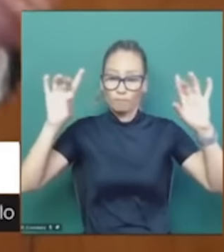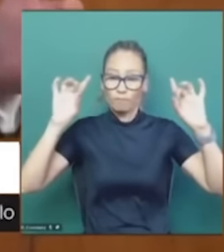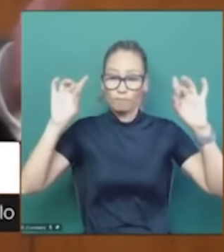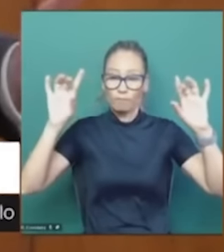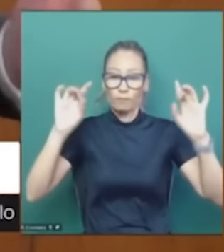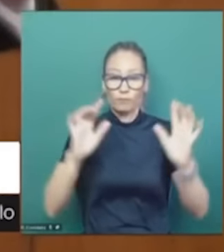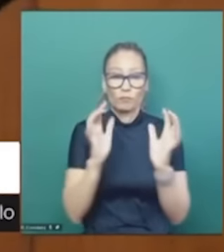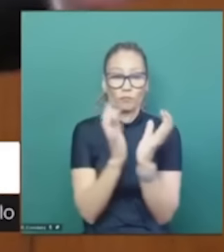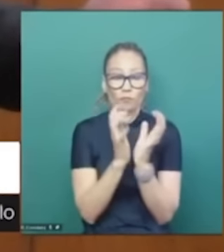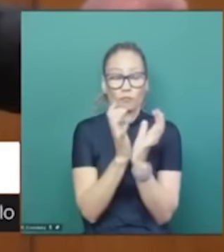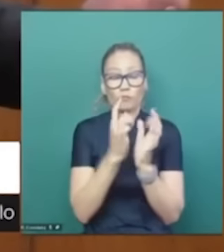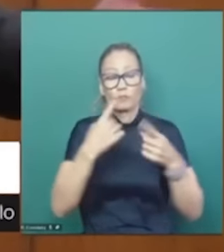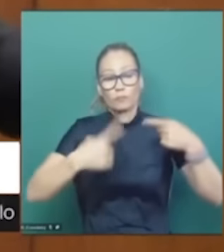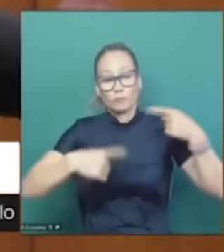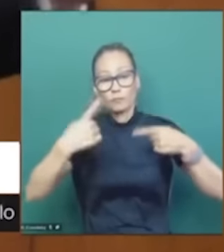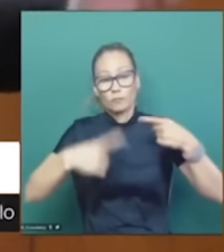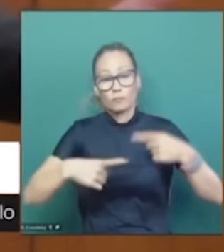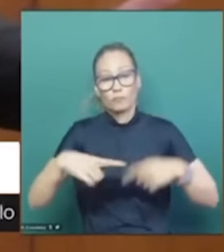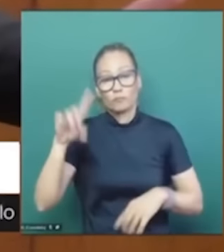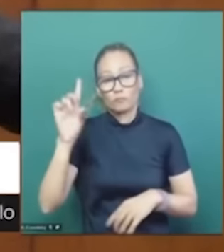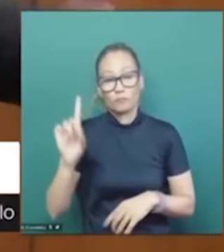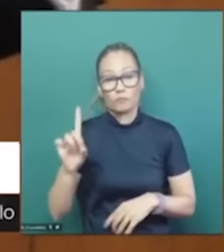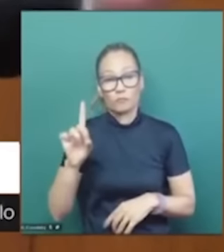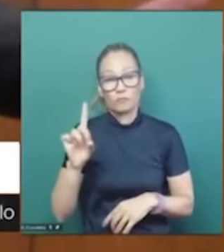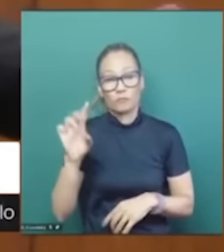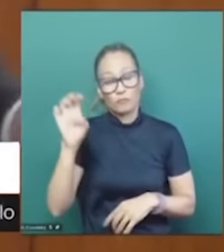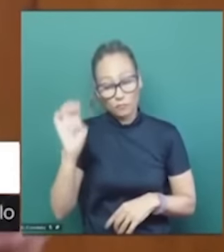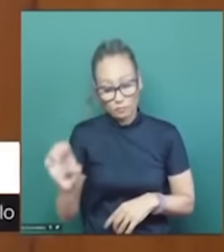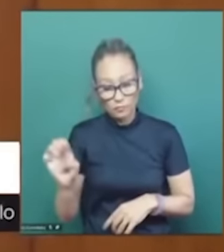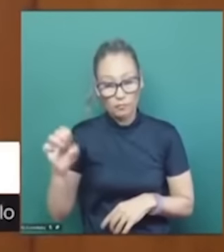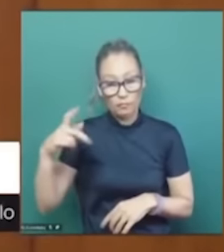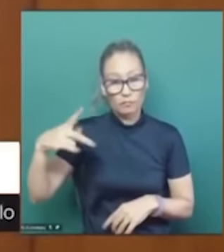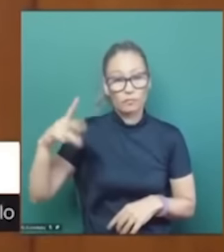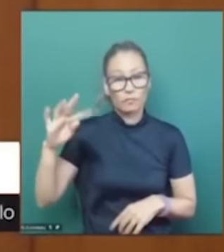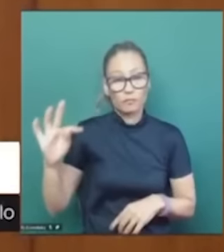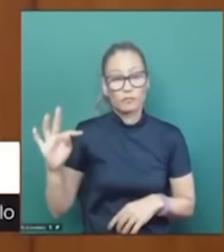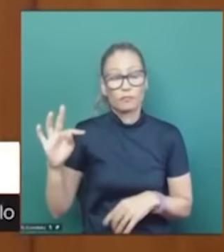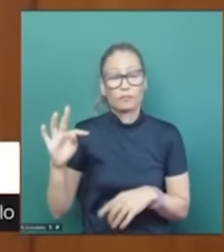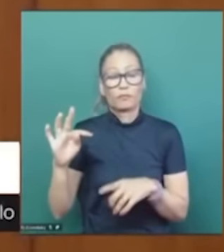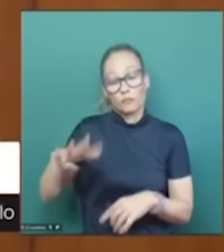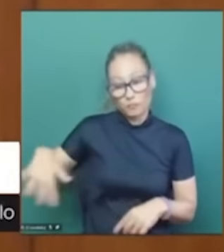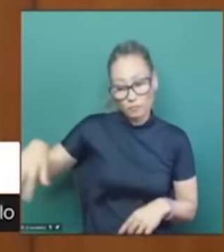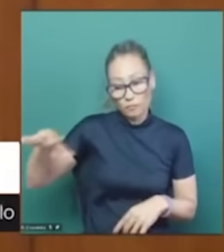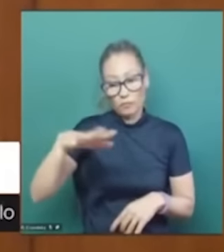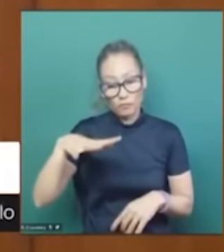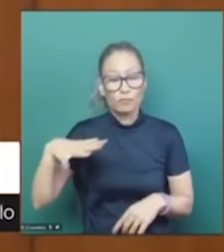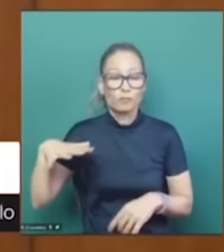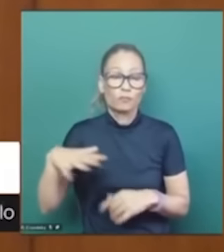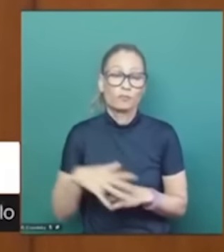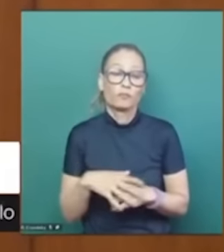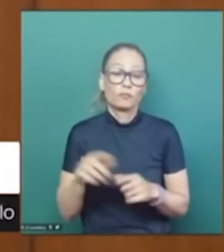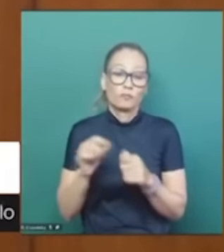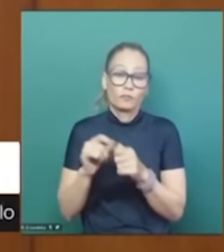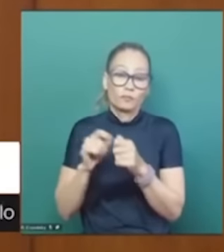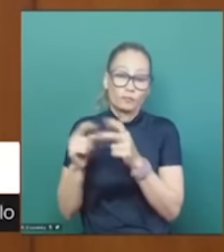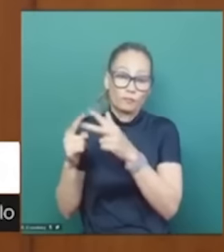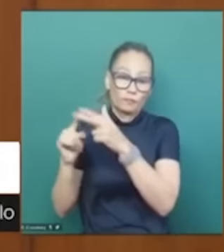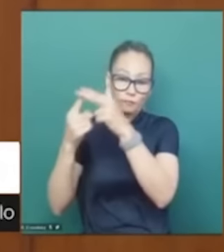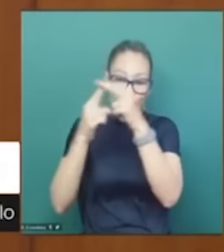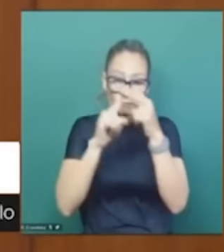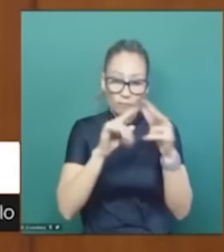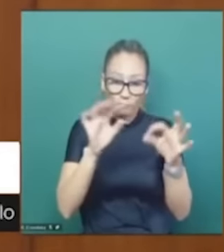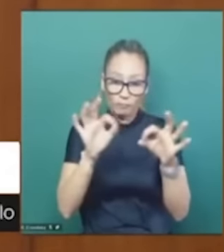pela esquerda, pelo PT. Foram em gestões petistas e por parlamentares petistas que conduziram essa revisão. Então, o texto que nós temos hoje vigente